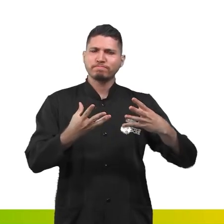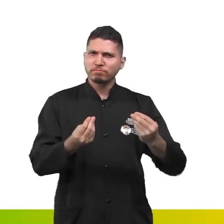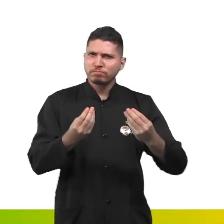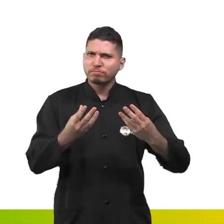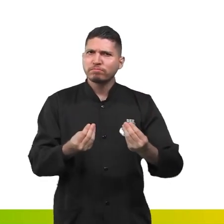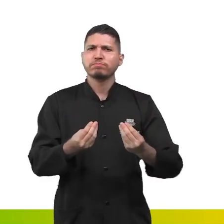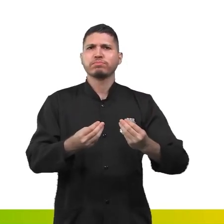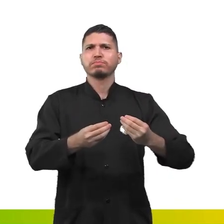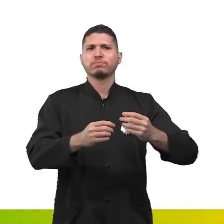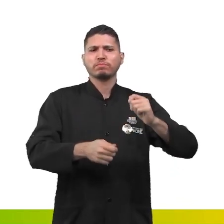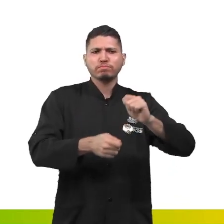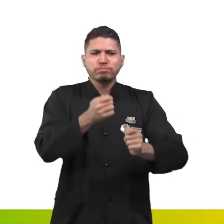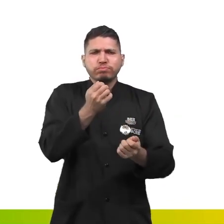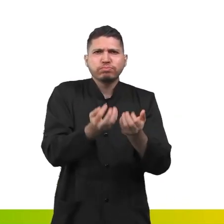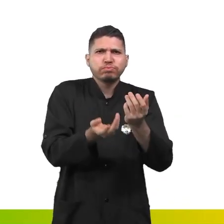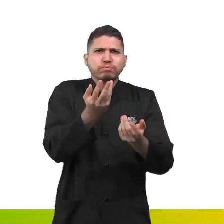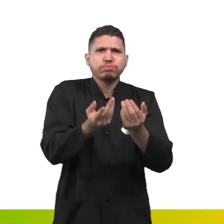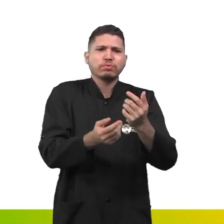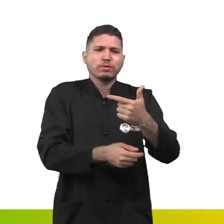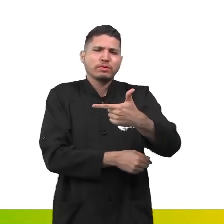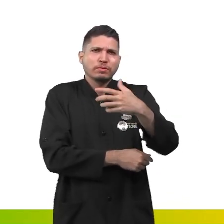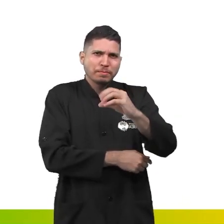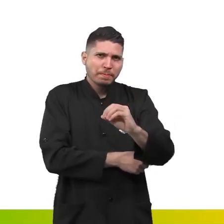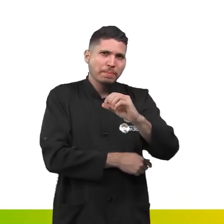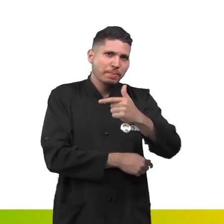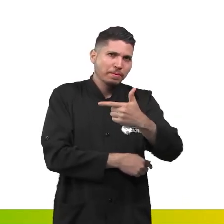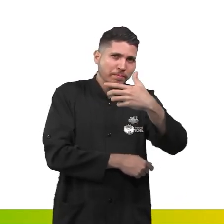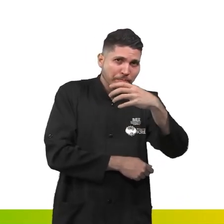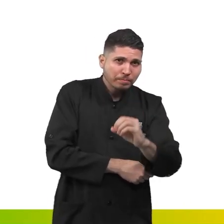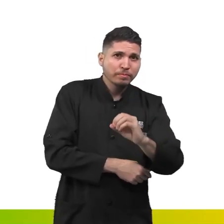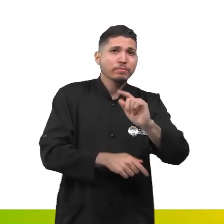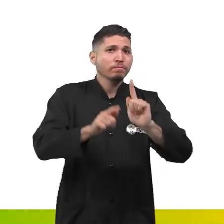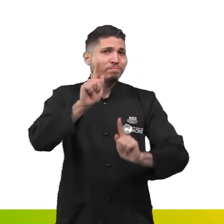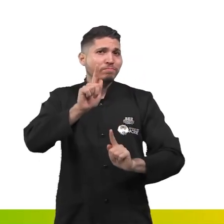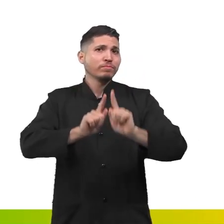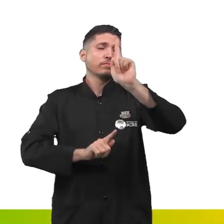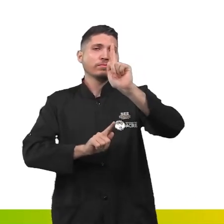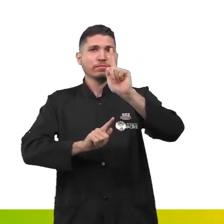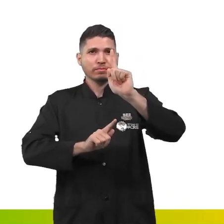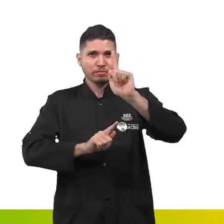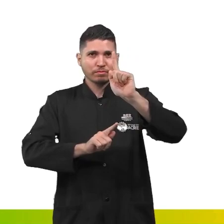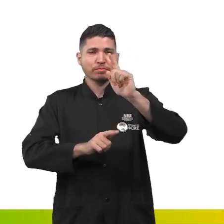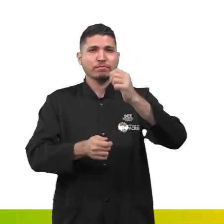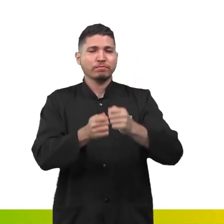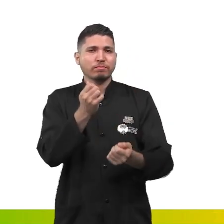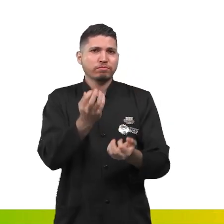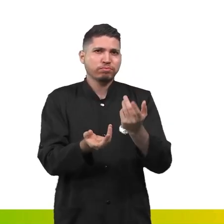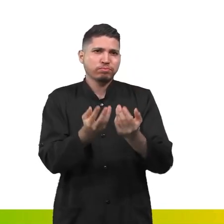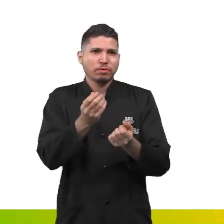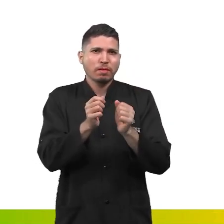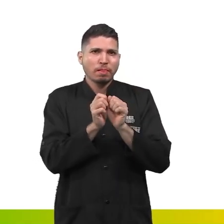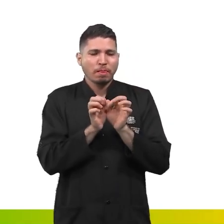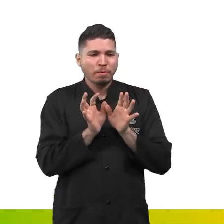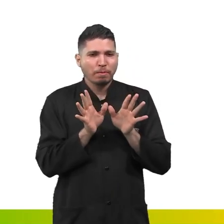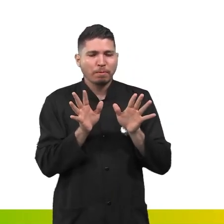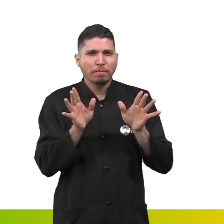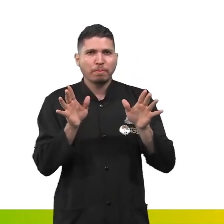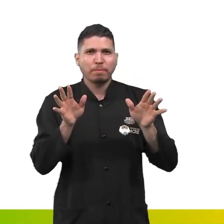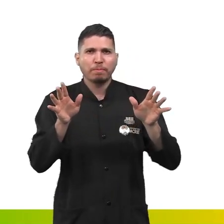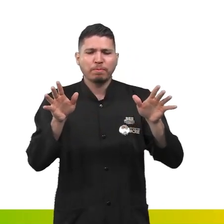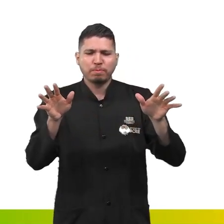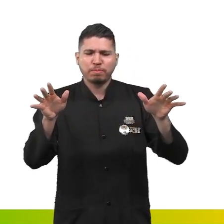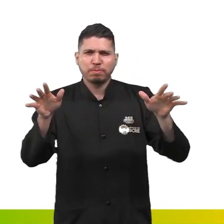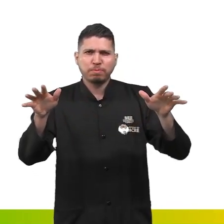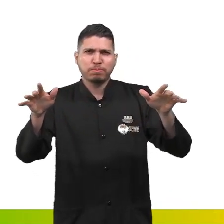nesse ano de 2020 aí, tivemos o aumento recorde de queimadas, destruindo vastas áreas de